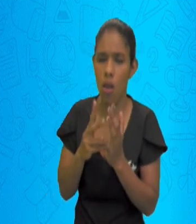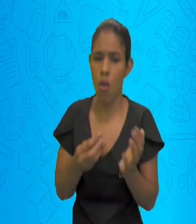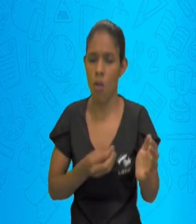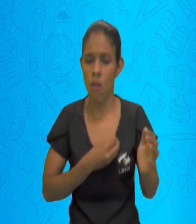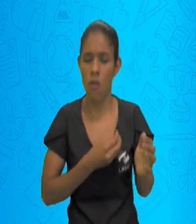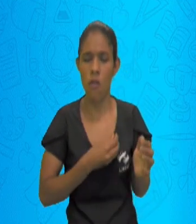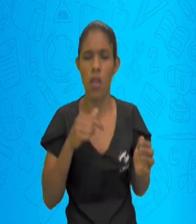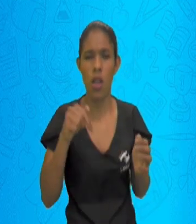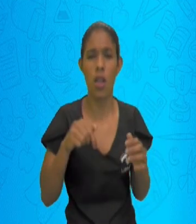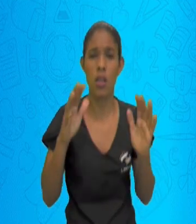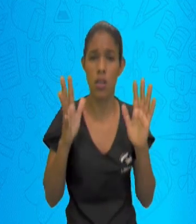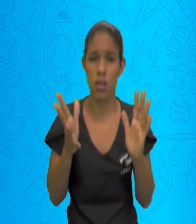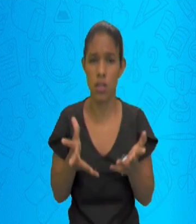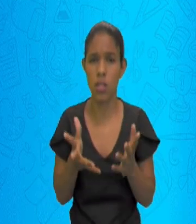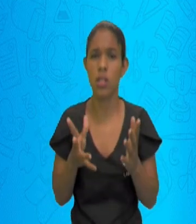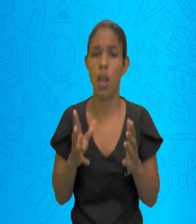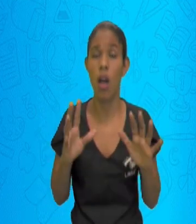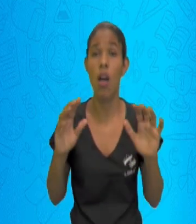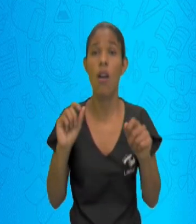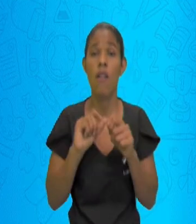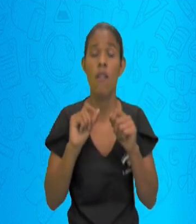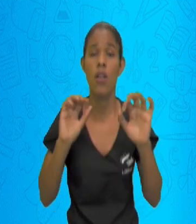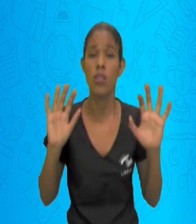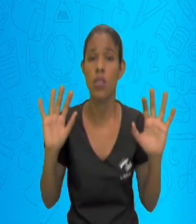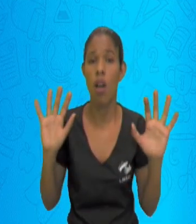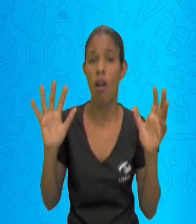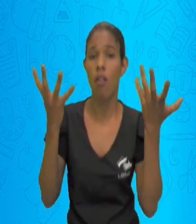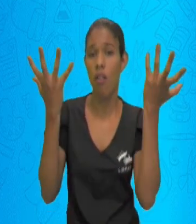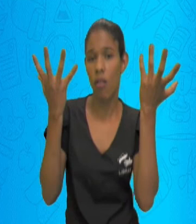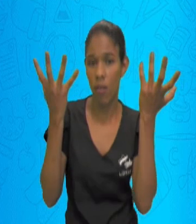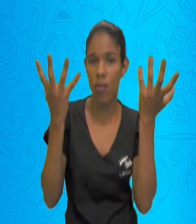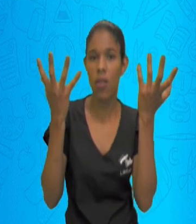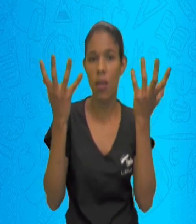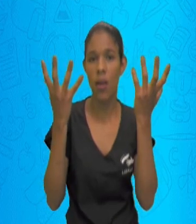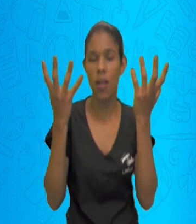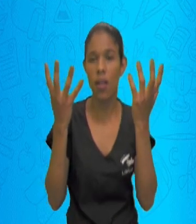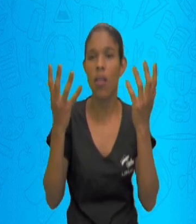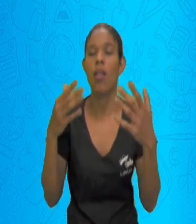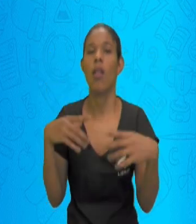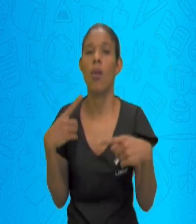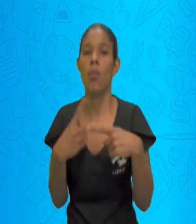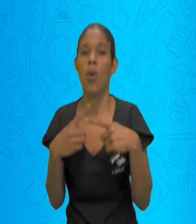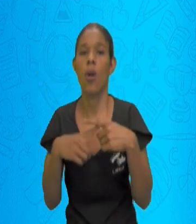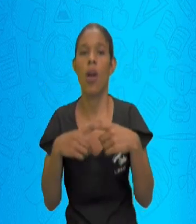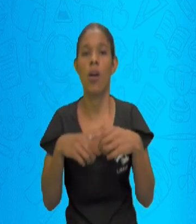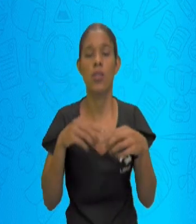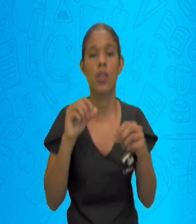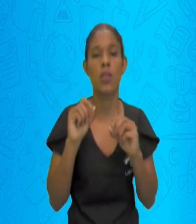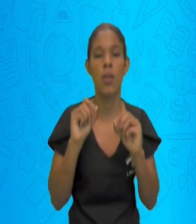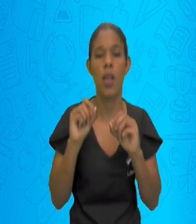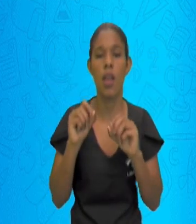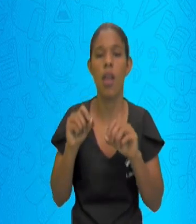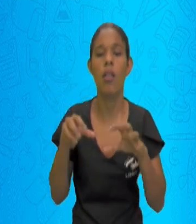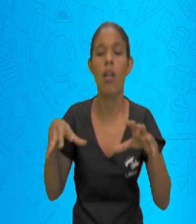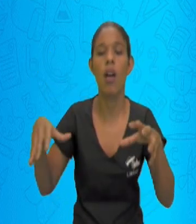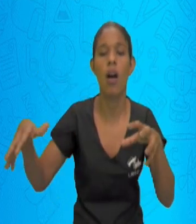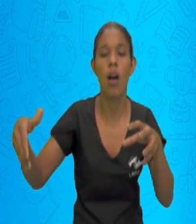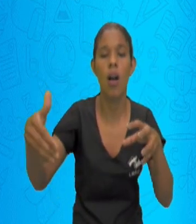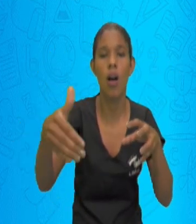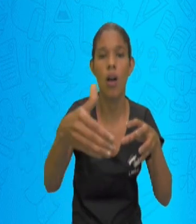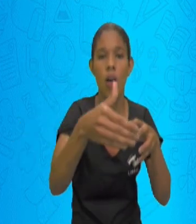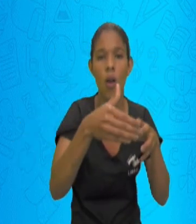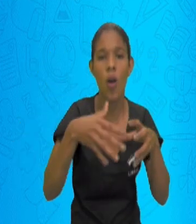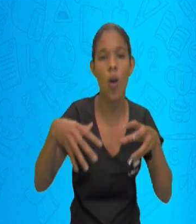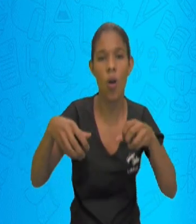mesma época de junho para celebrar a agricultura. E com a vinda dos jesuítas, as festas se difundiram e os